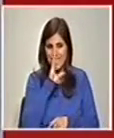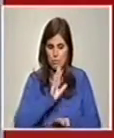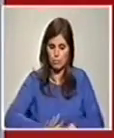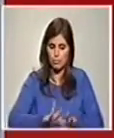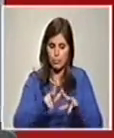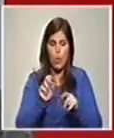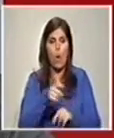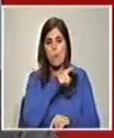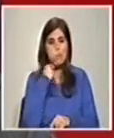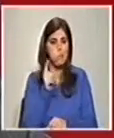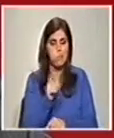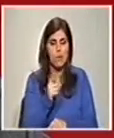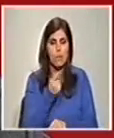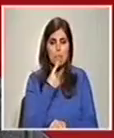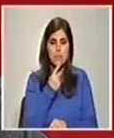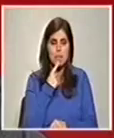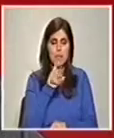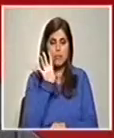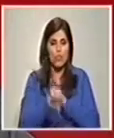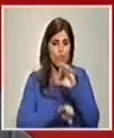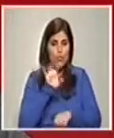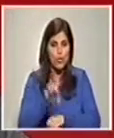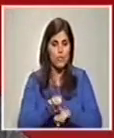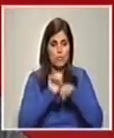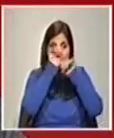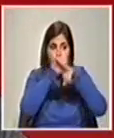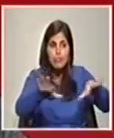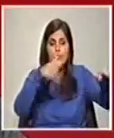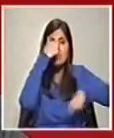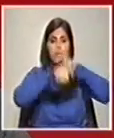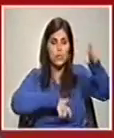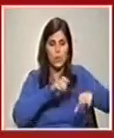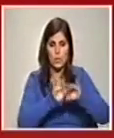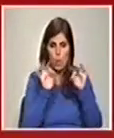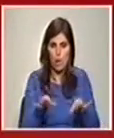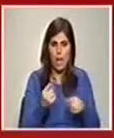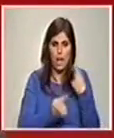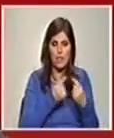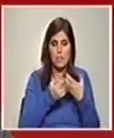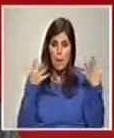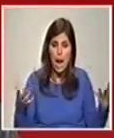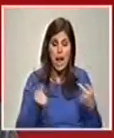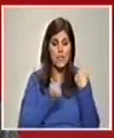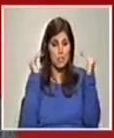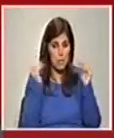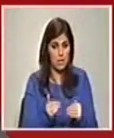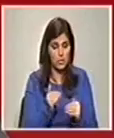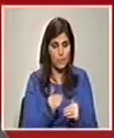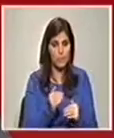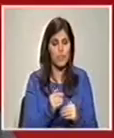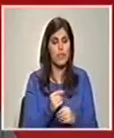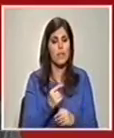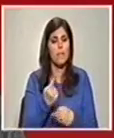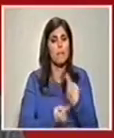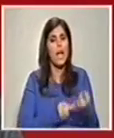evoluir, começaram a perceber se estavam ou não a chegar a tanta gente como achavam que estavam. Às vezes estavam mais, outras vezes estavam menos. Às vezes a sua eficácia